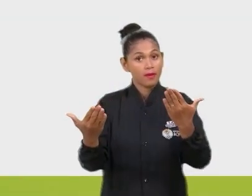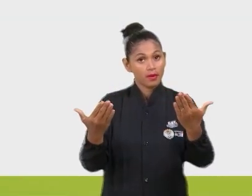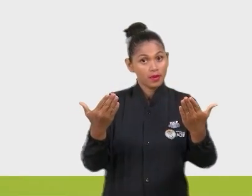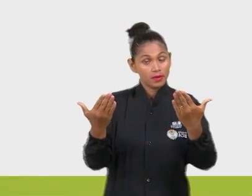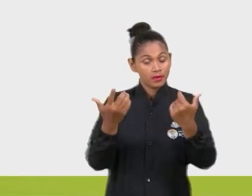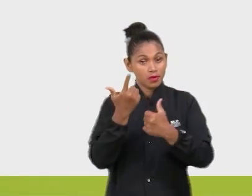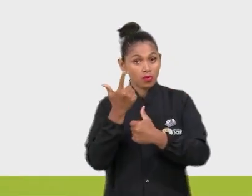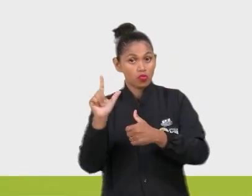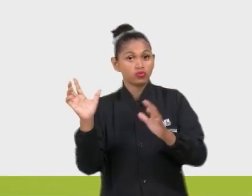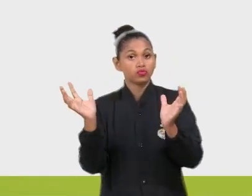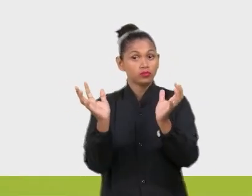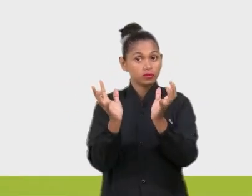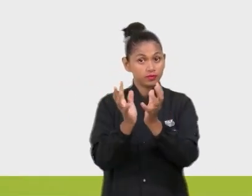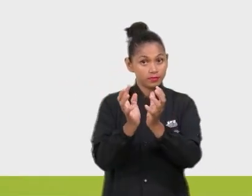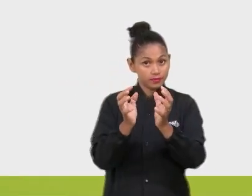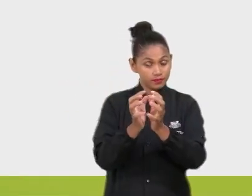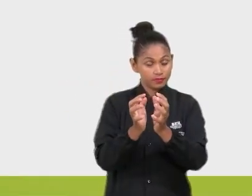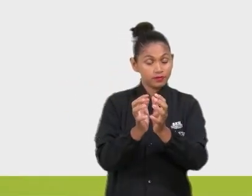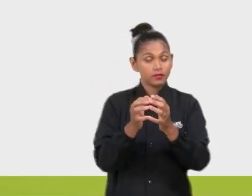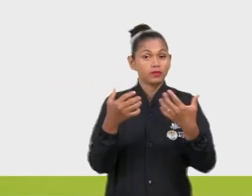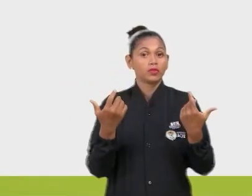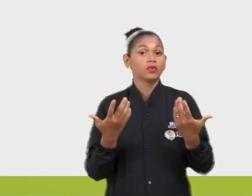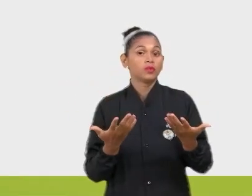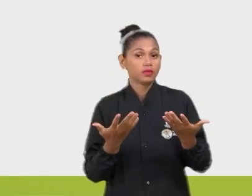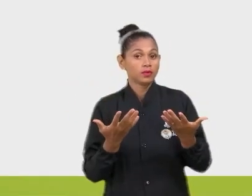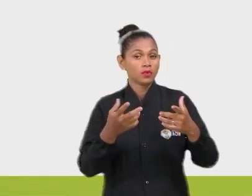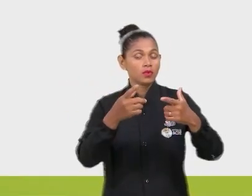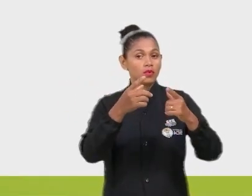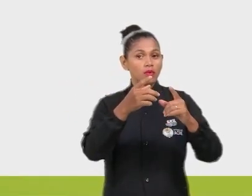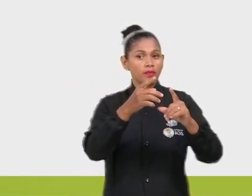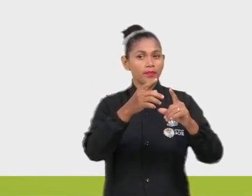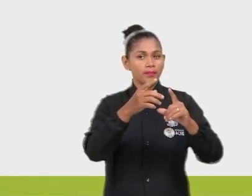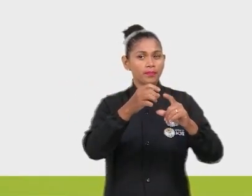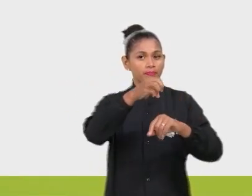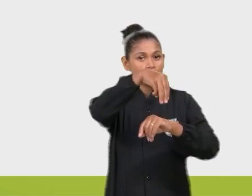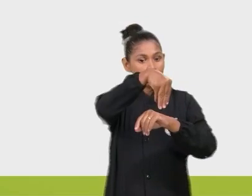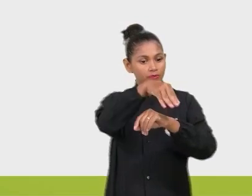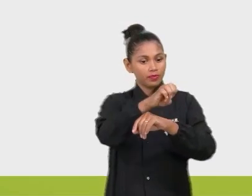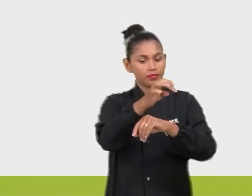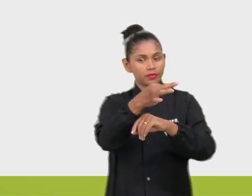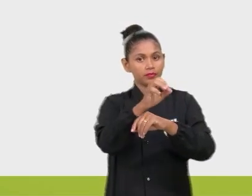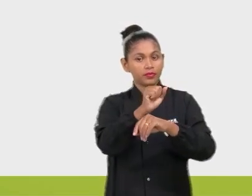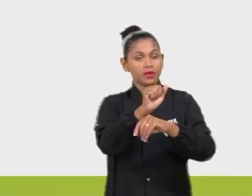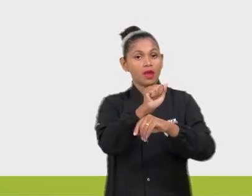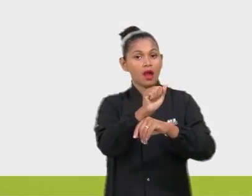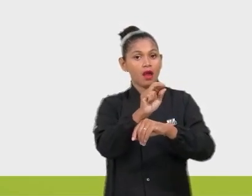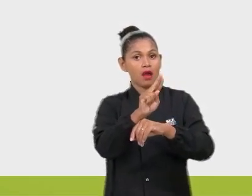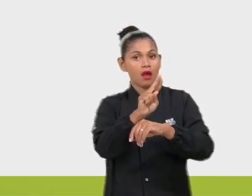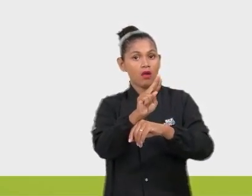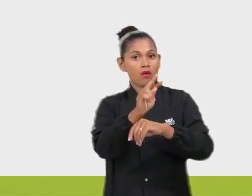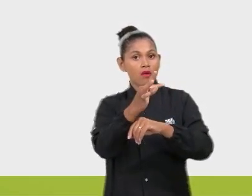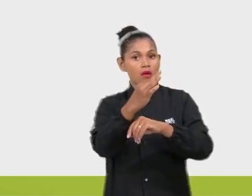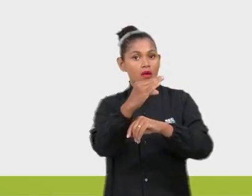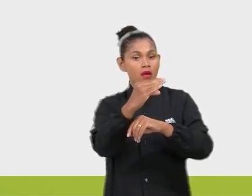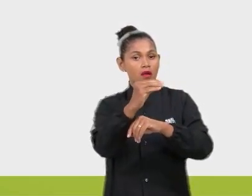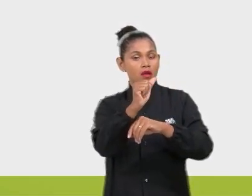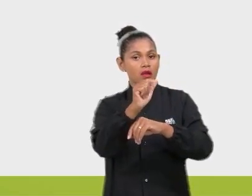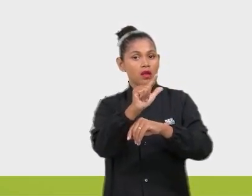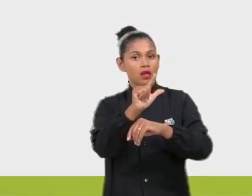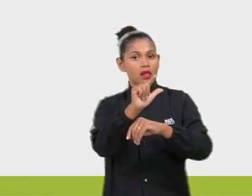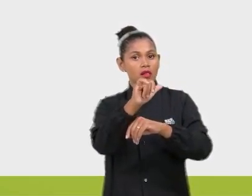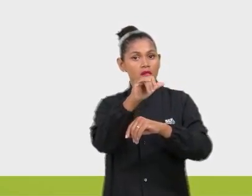demais grupos, vamos aí classificar em metais alcalinos. Mais uma